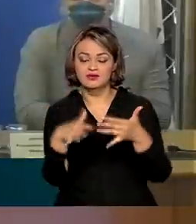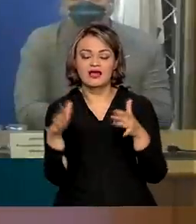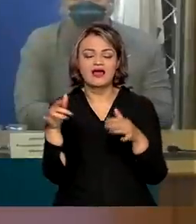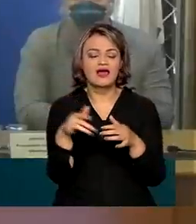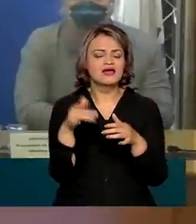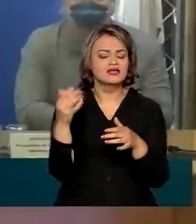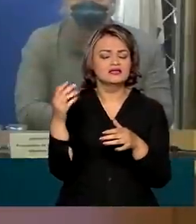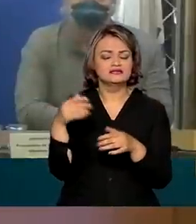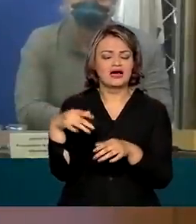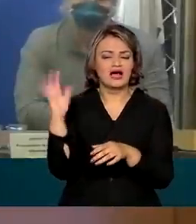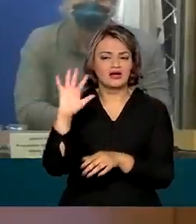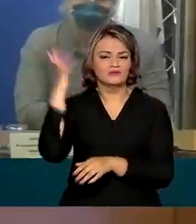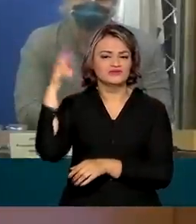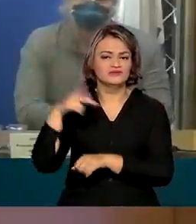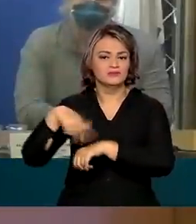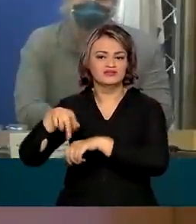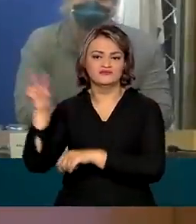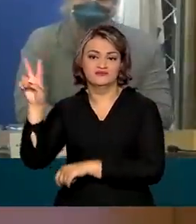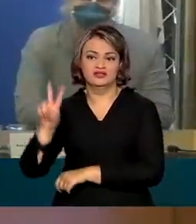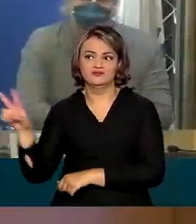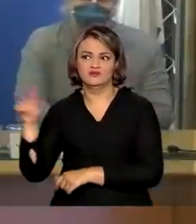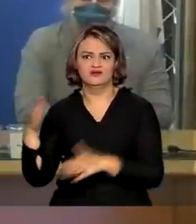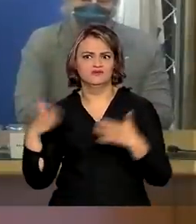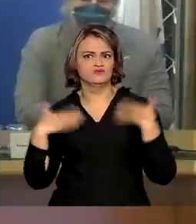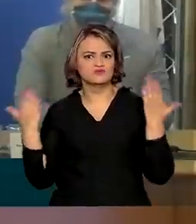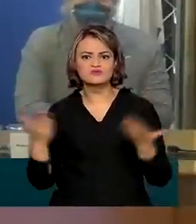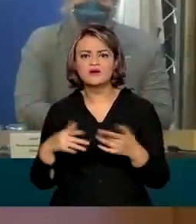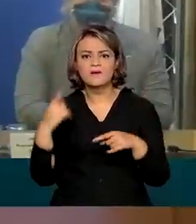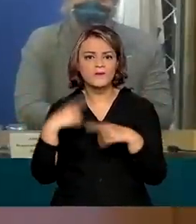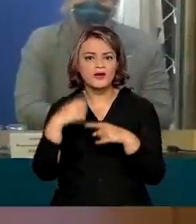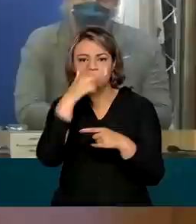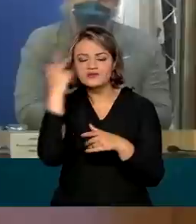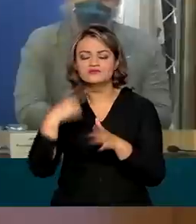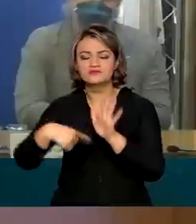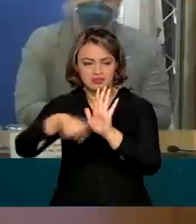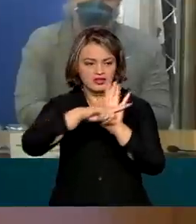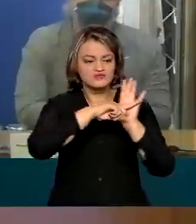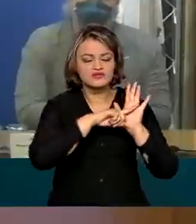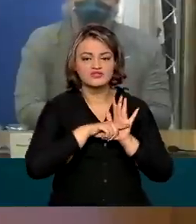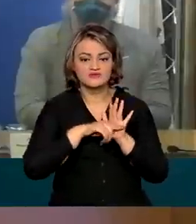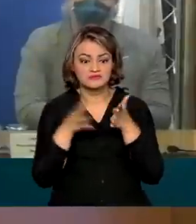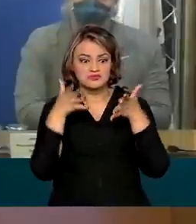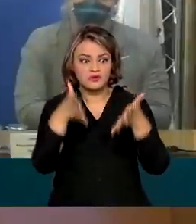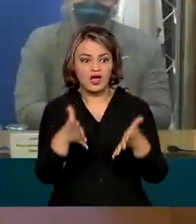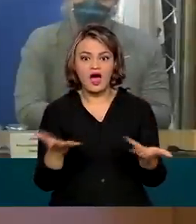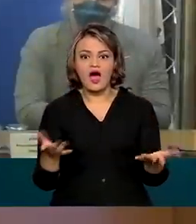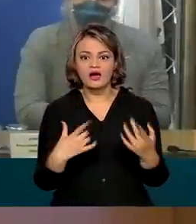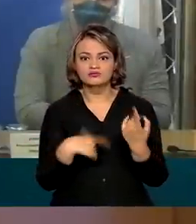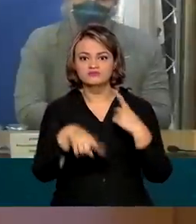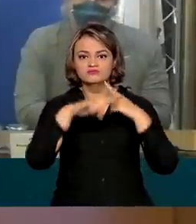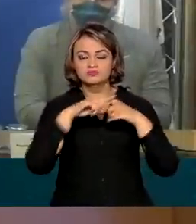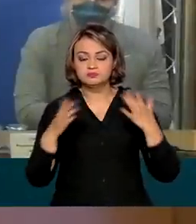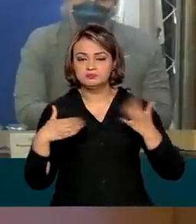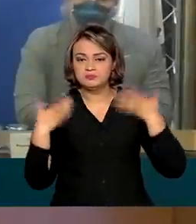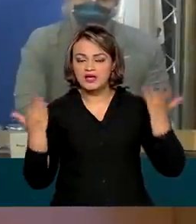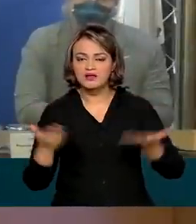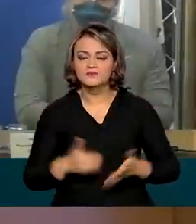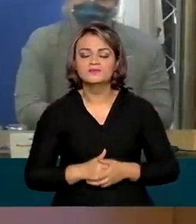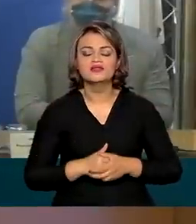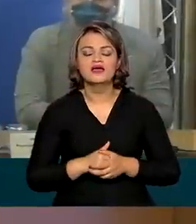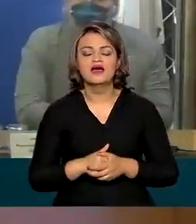teve esse número da Venezuela inesperado que todos viajaram negativos e aí realmente é a firmeza do protocolo